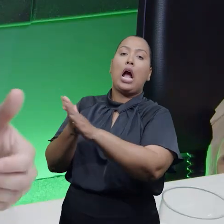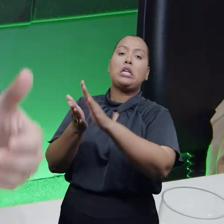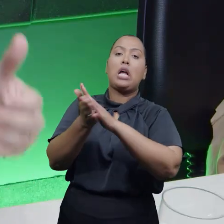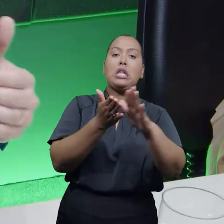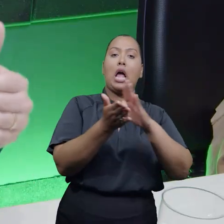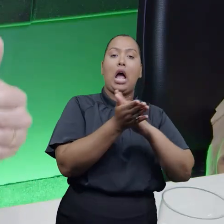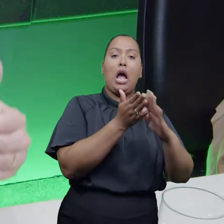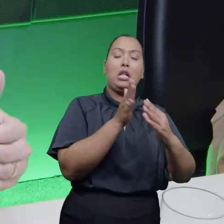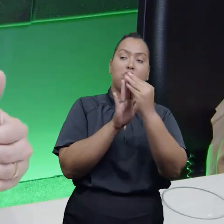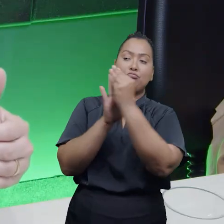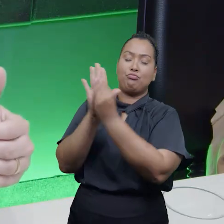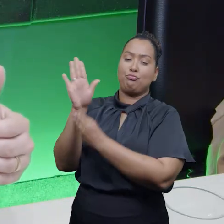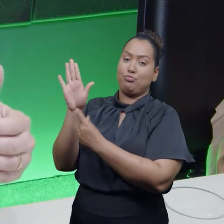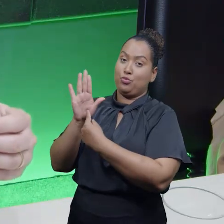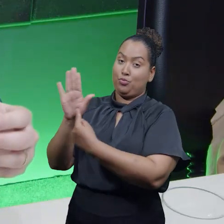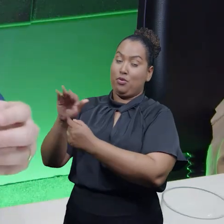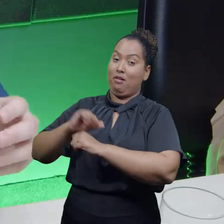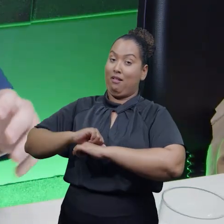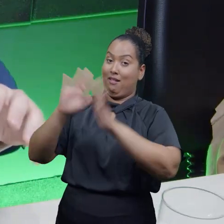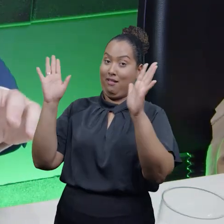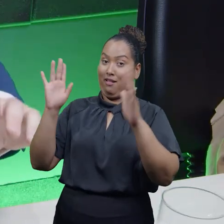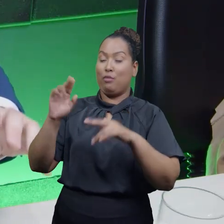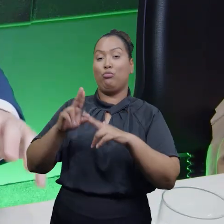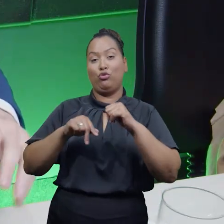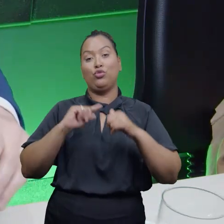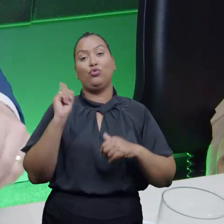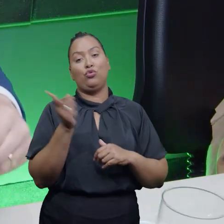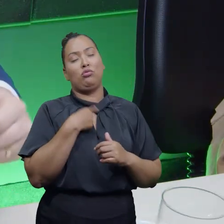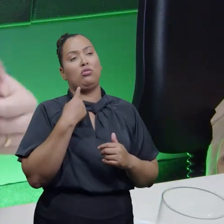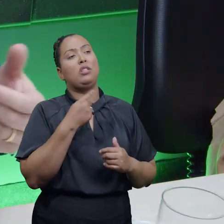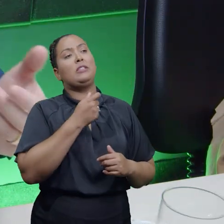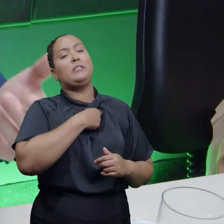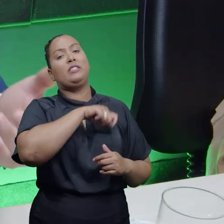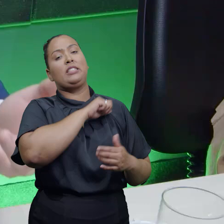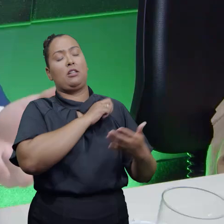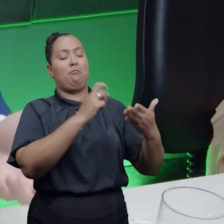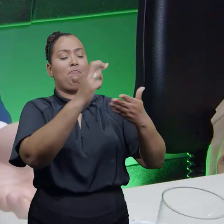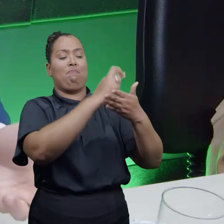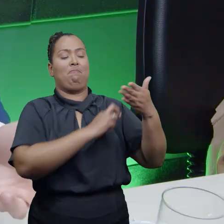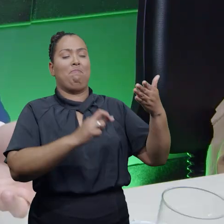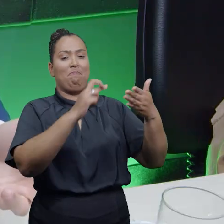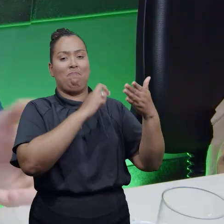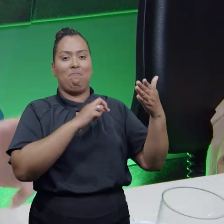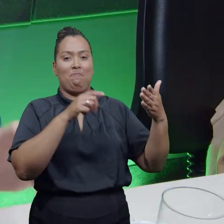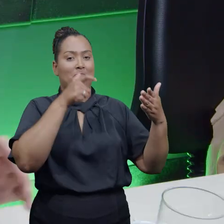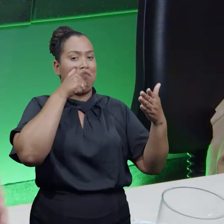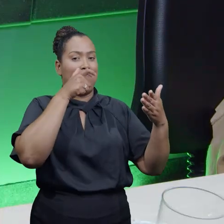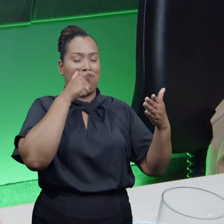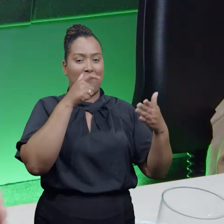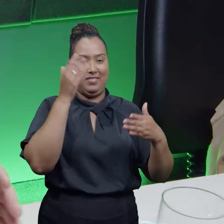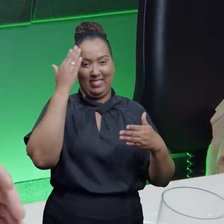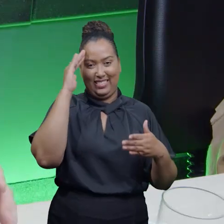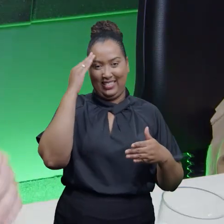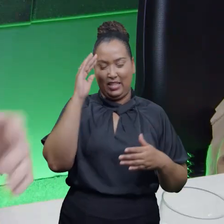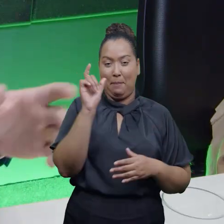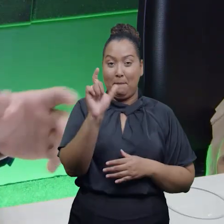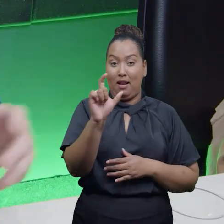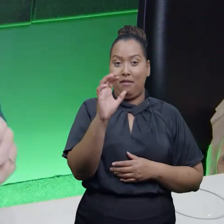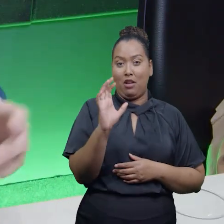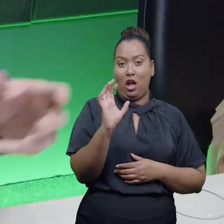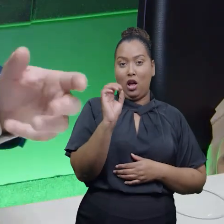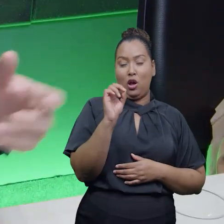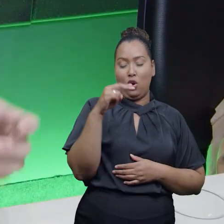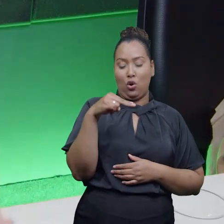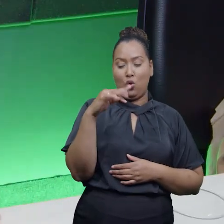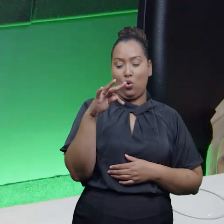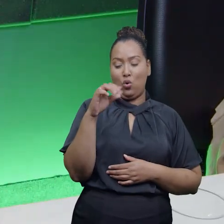de Contas e ao Ministério Público de Contas, nós temos essa responsabilidade de fiscalizar essas contas. Quando a gente fala contas, eu acho que isso é